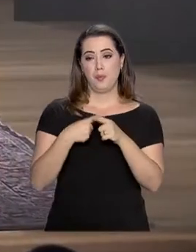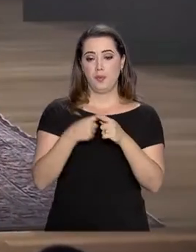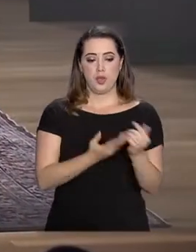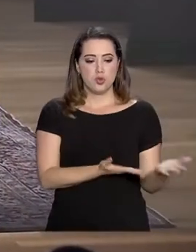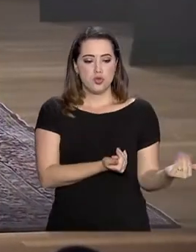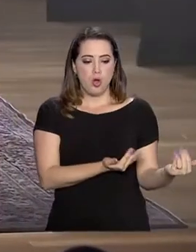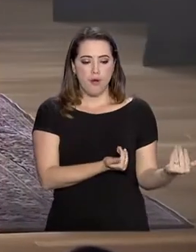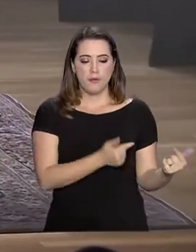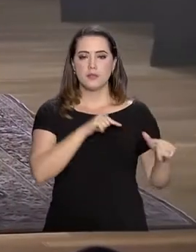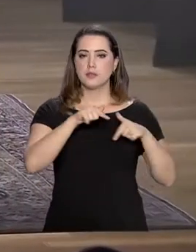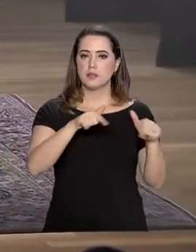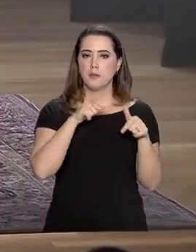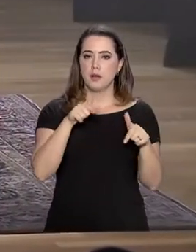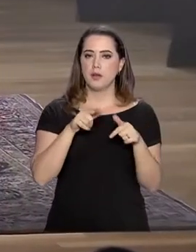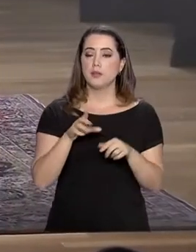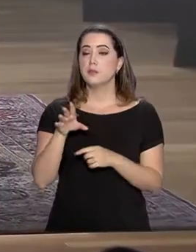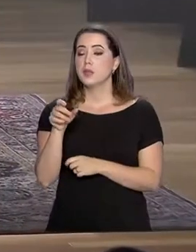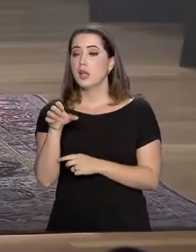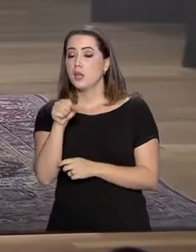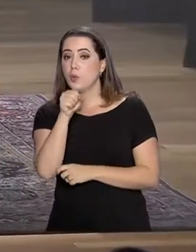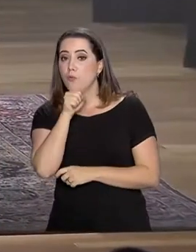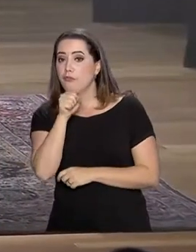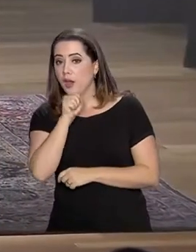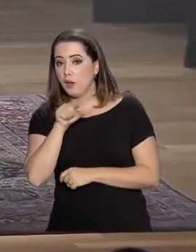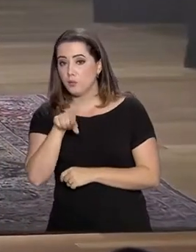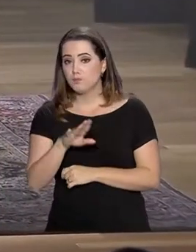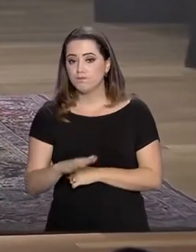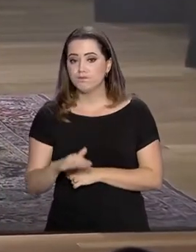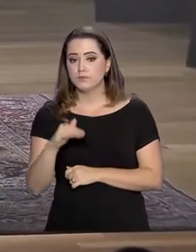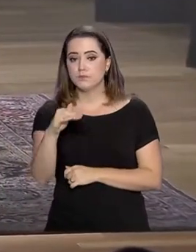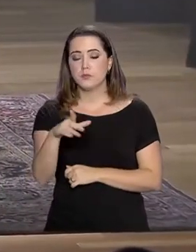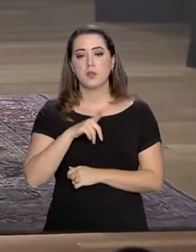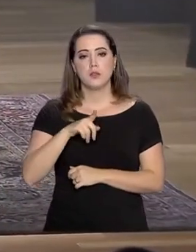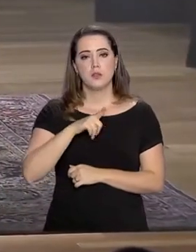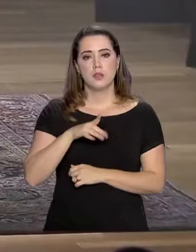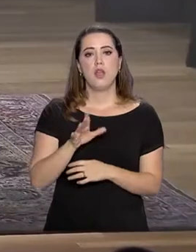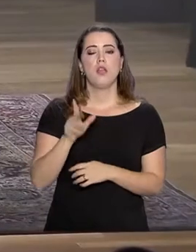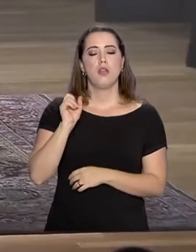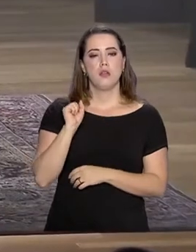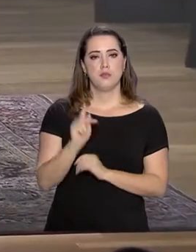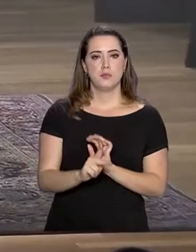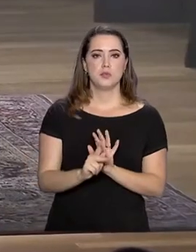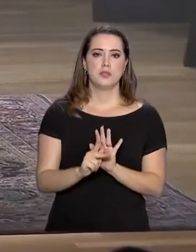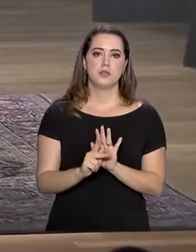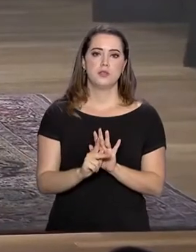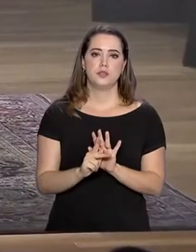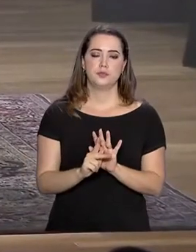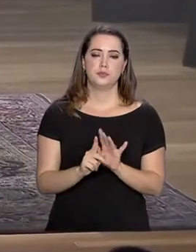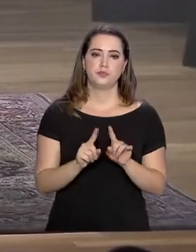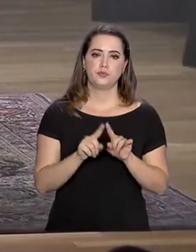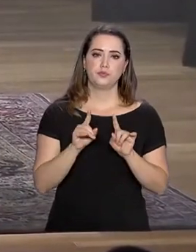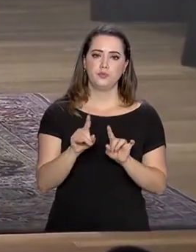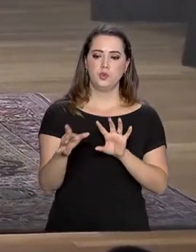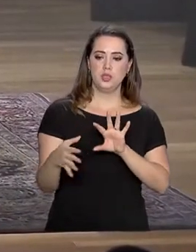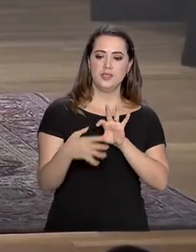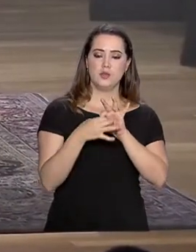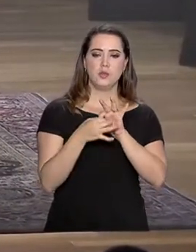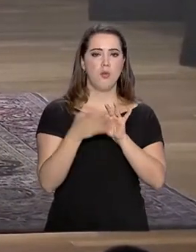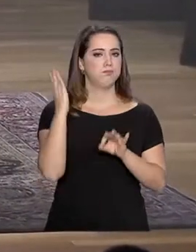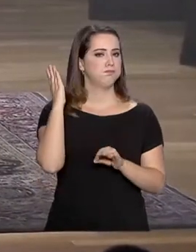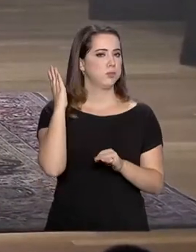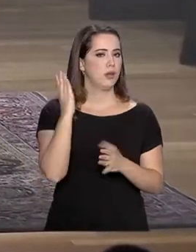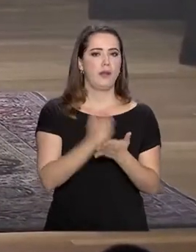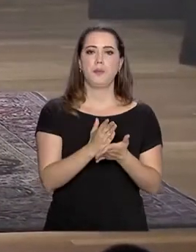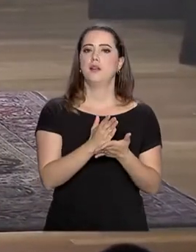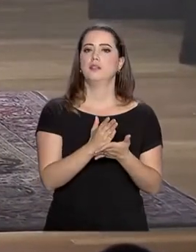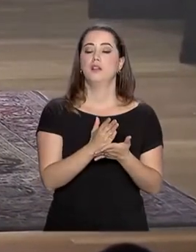trabalham para que os mais velhos tenham as suas aposentadorias. Esse pacto está rompido